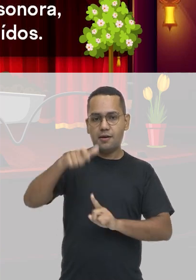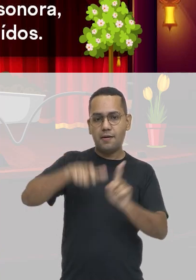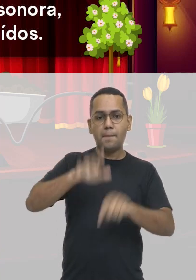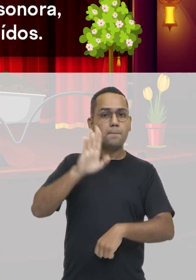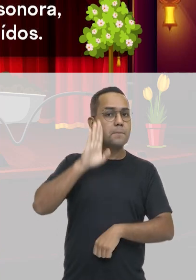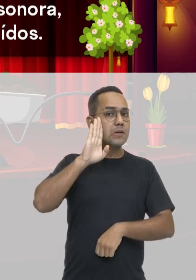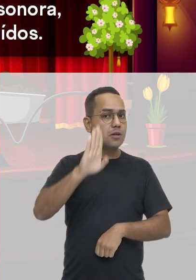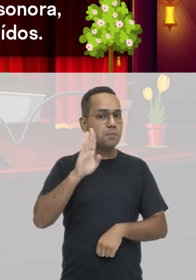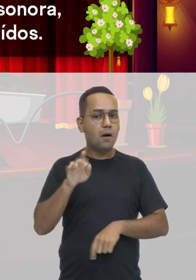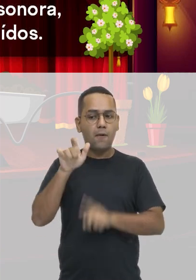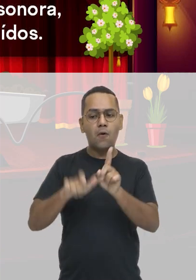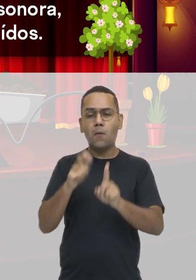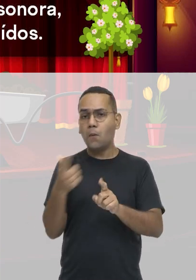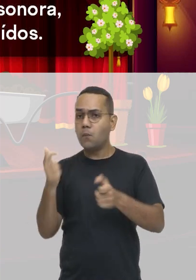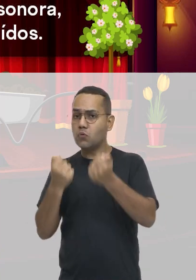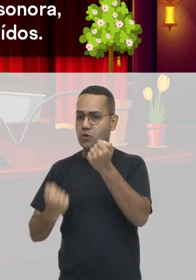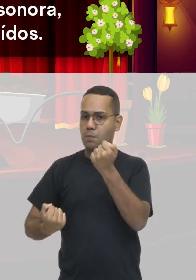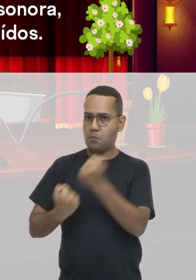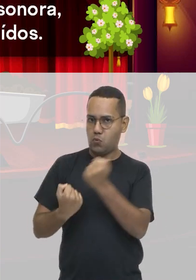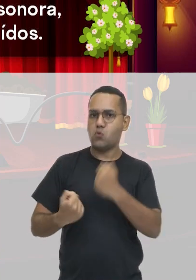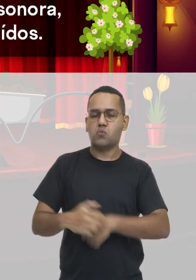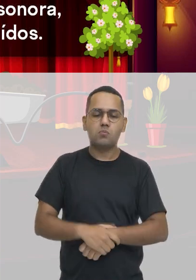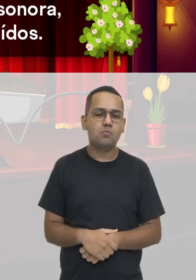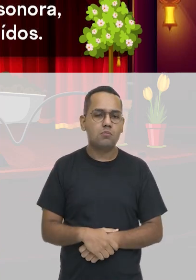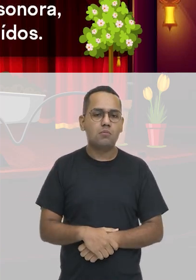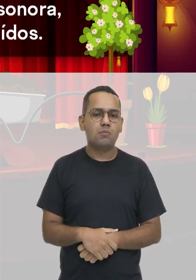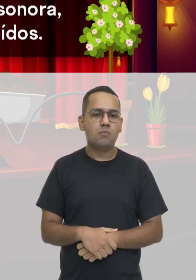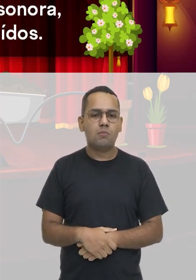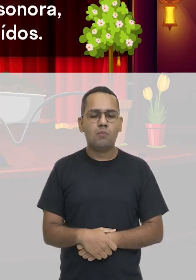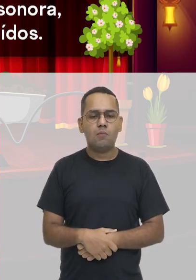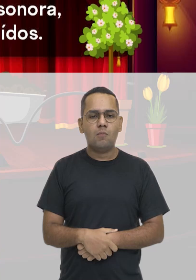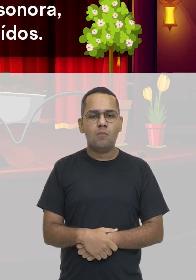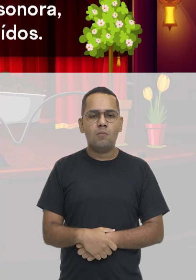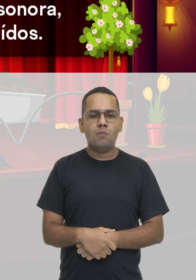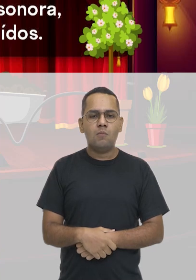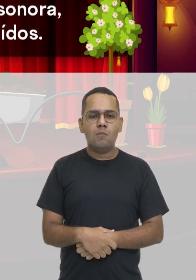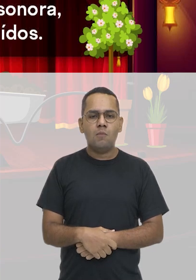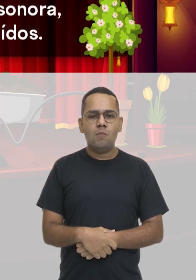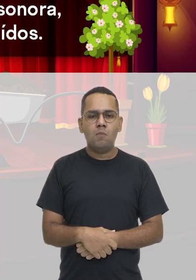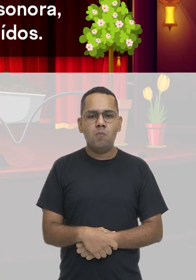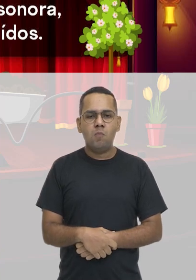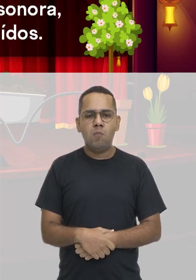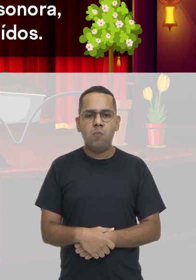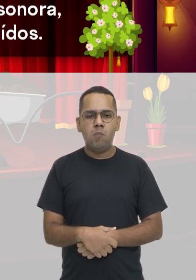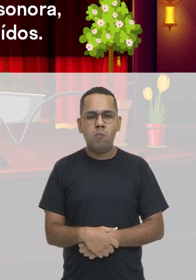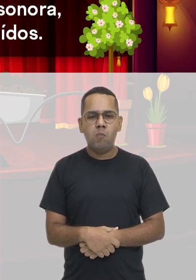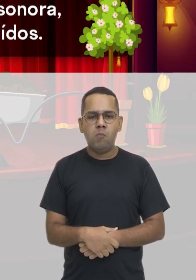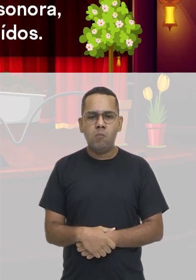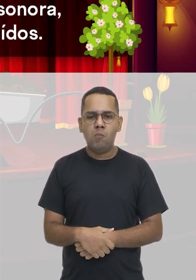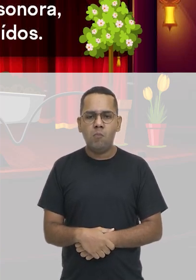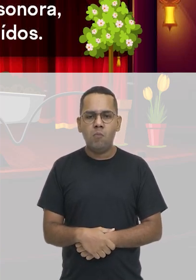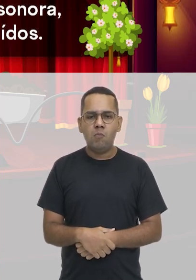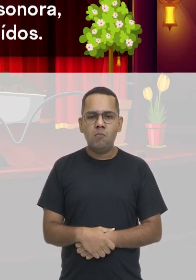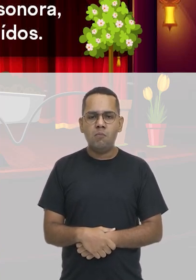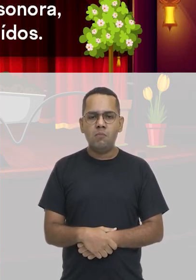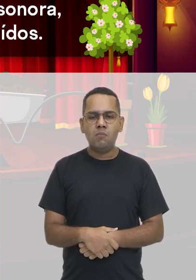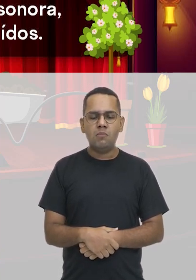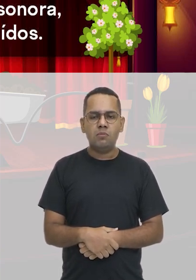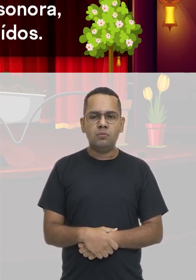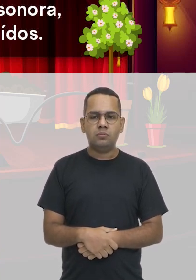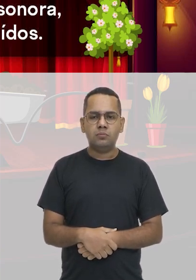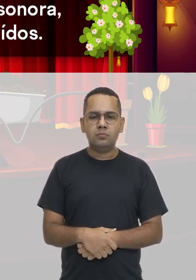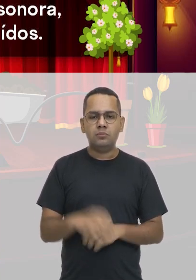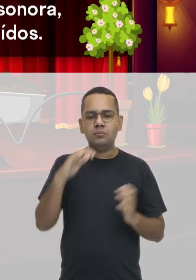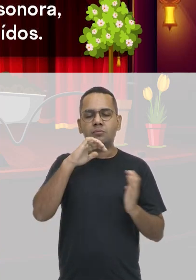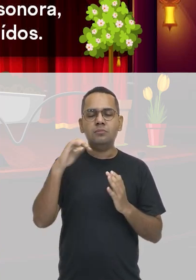antagonista, da história. E aí nós temos também, vamos falar um pouquinho mais sobre esse texto que